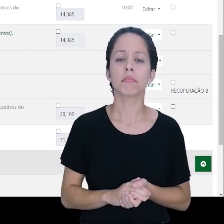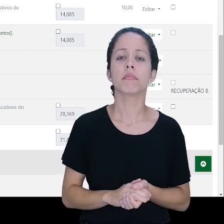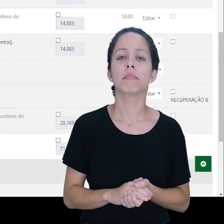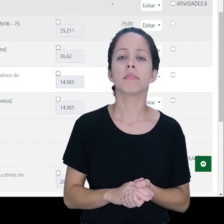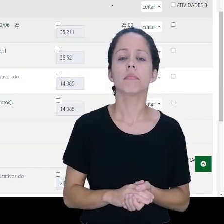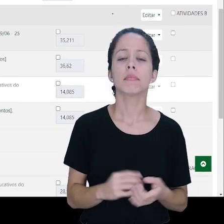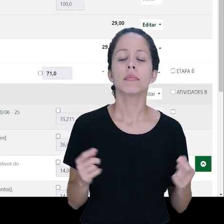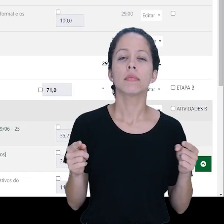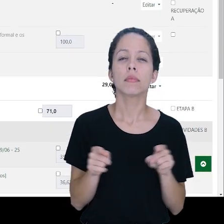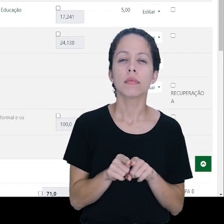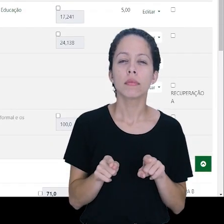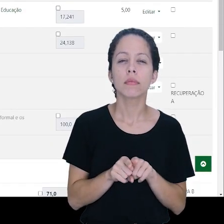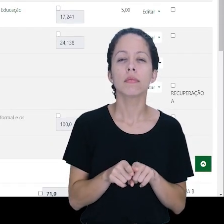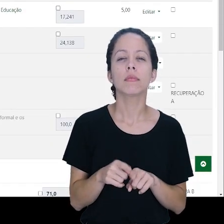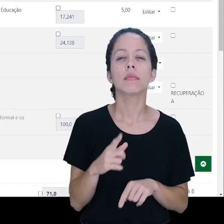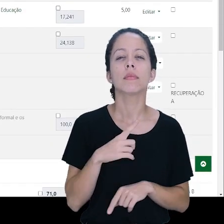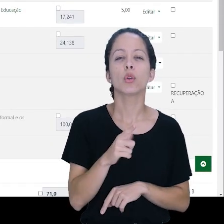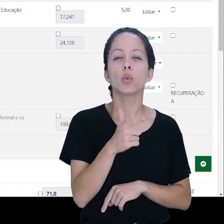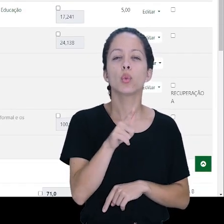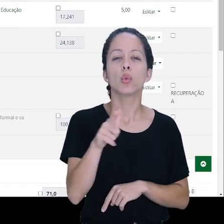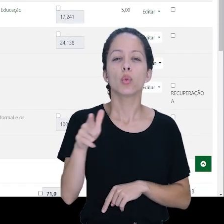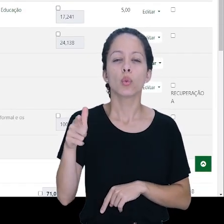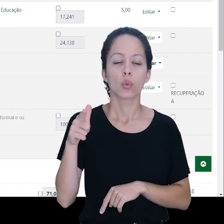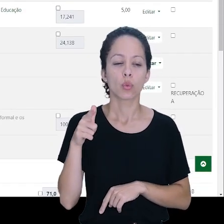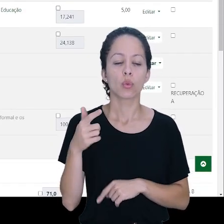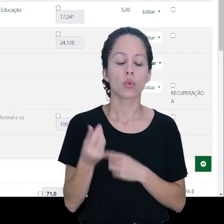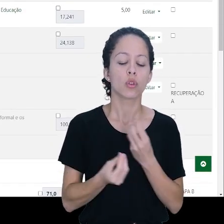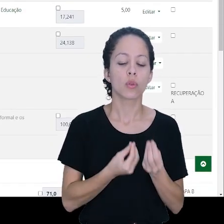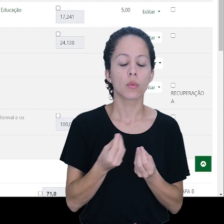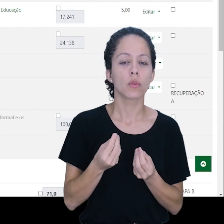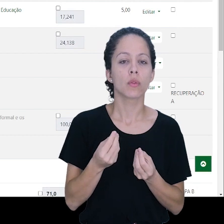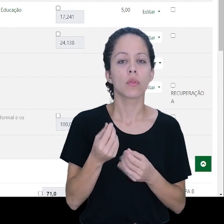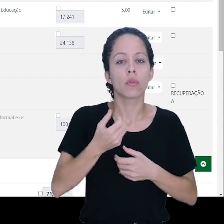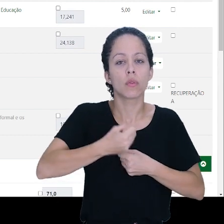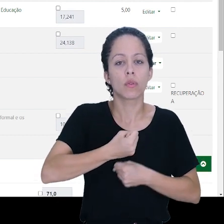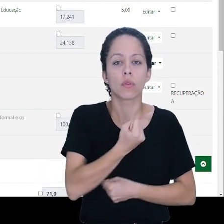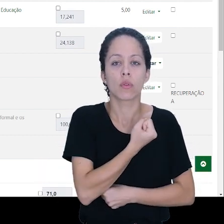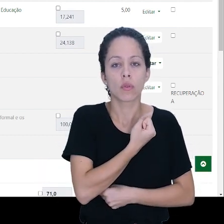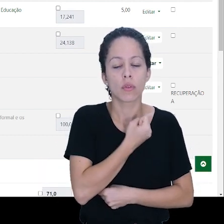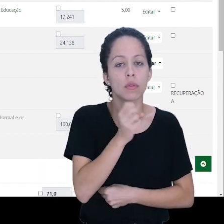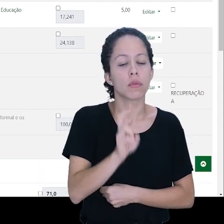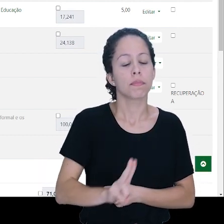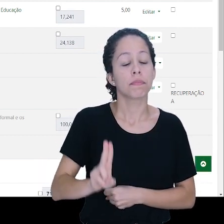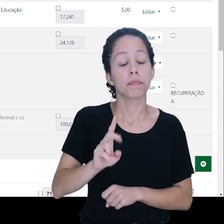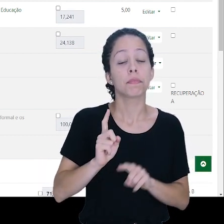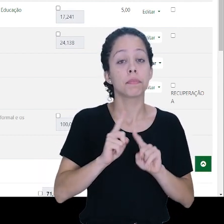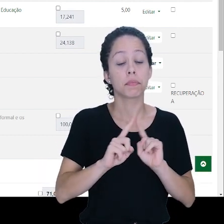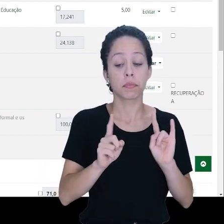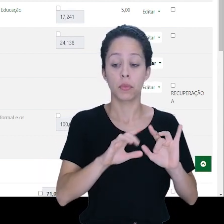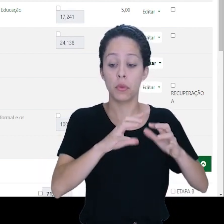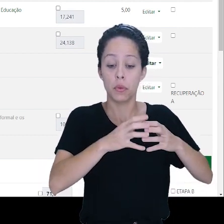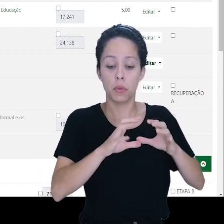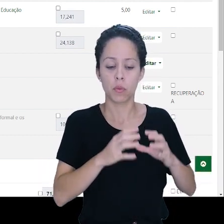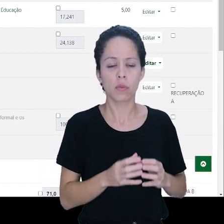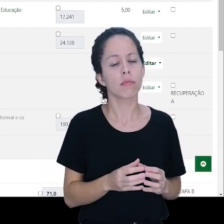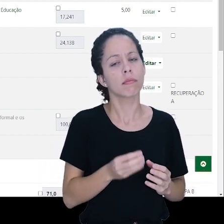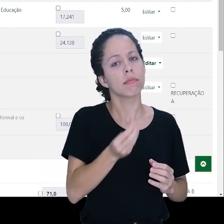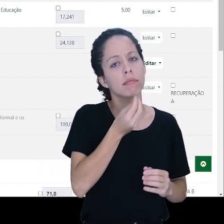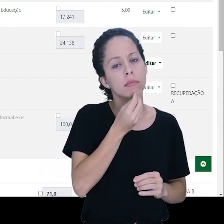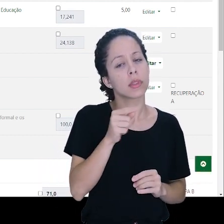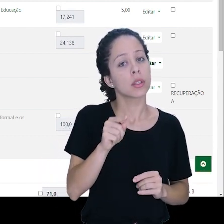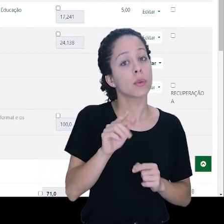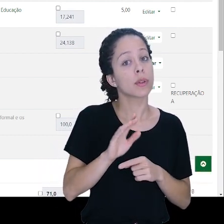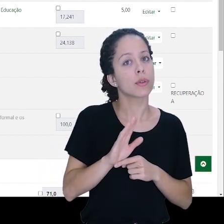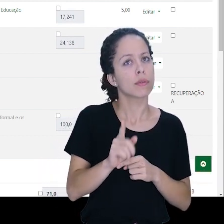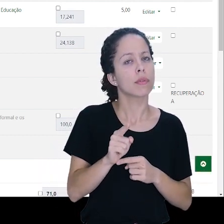queira usar pesos Tá certo você tem muitos outras formas de utilizar notas mas essa